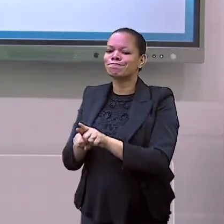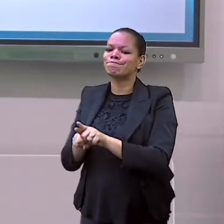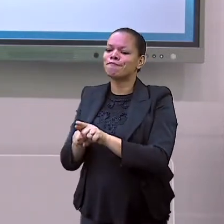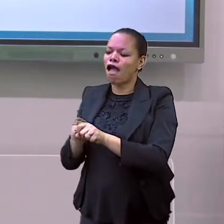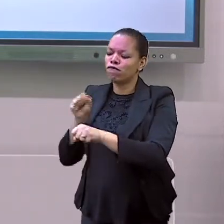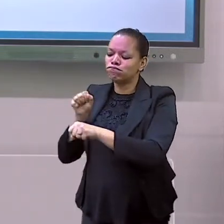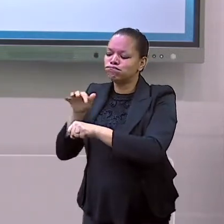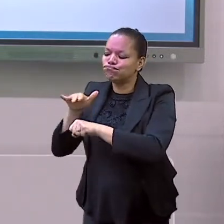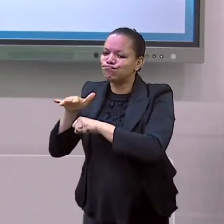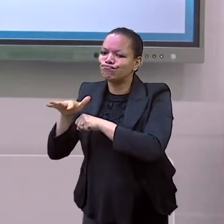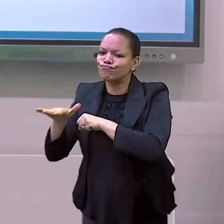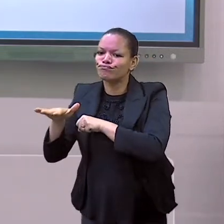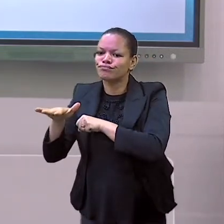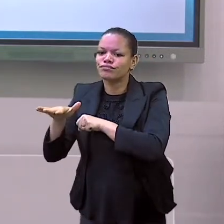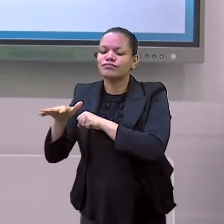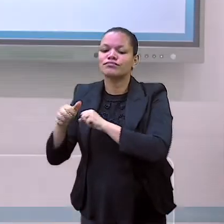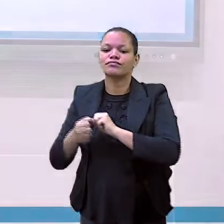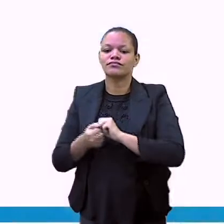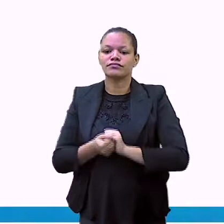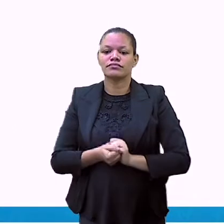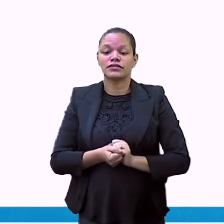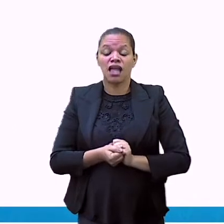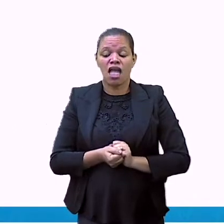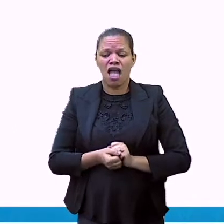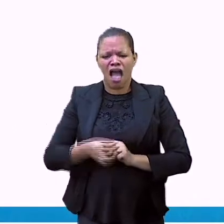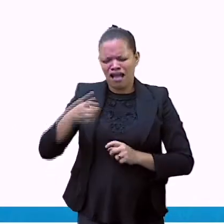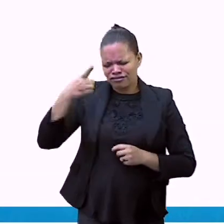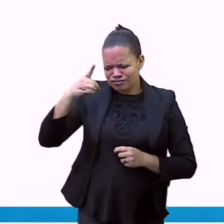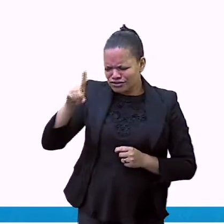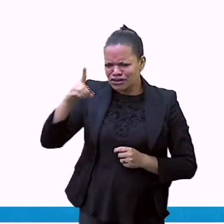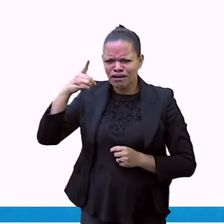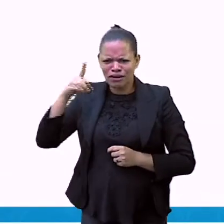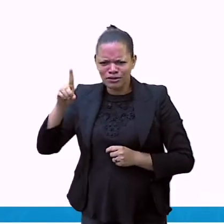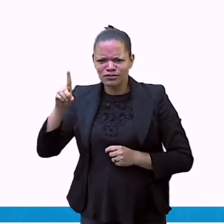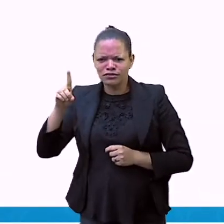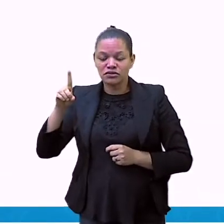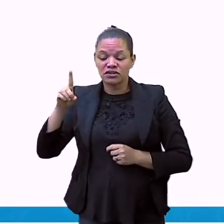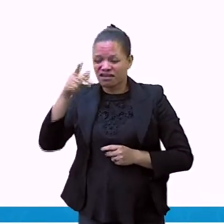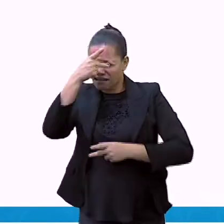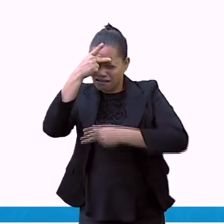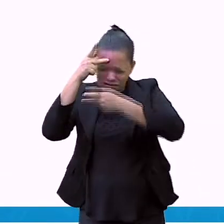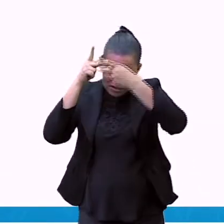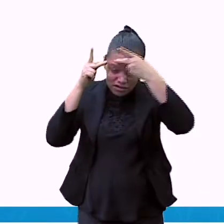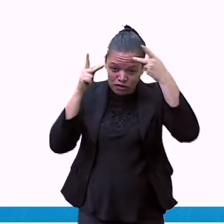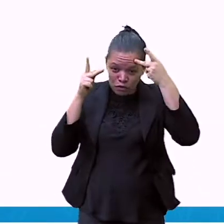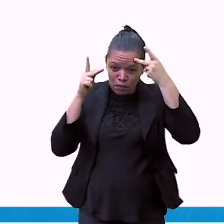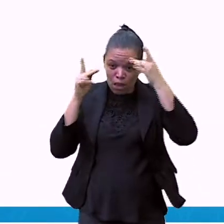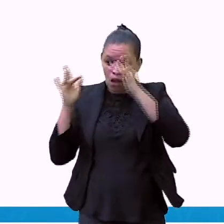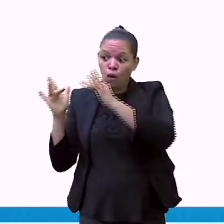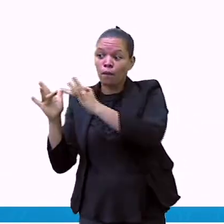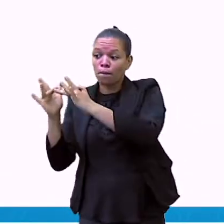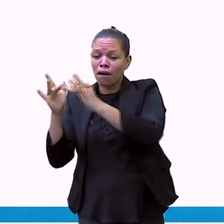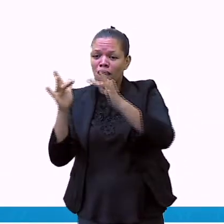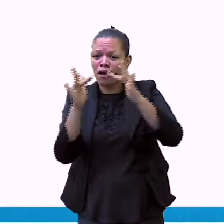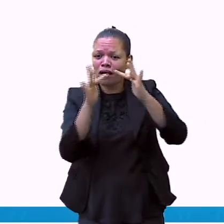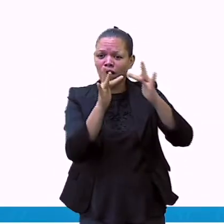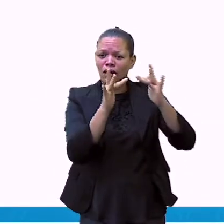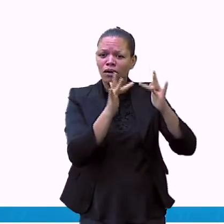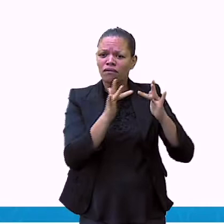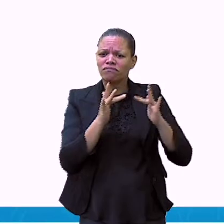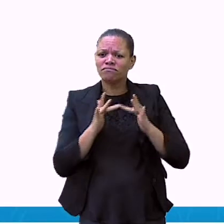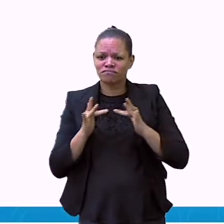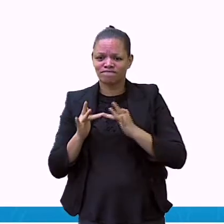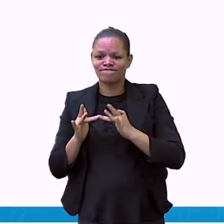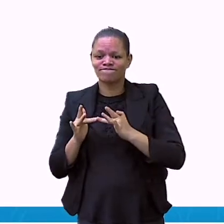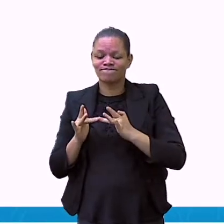contágio. São transmitidas diariamente de uma pessoa para outra, ou pelo contato com a